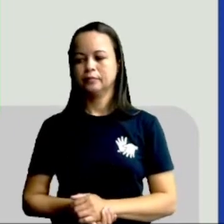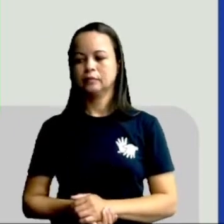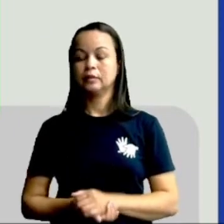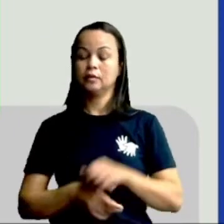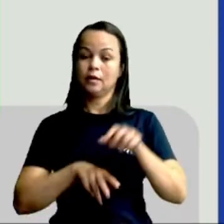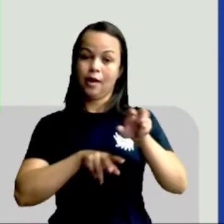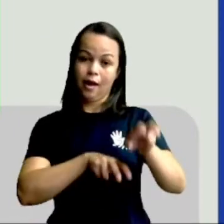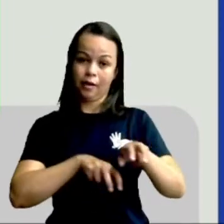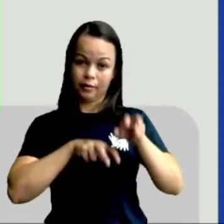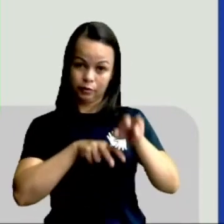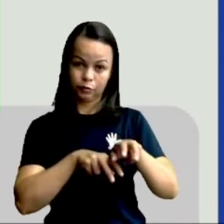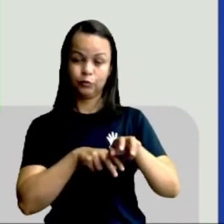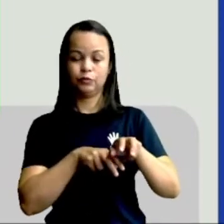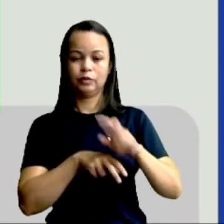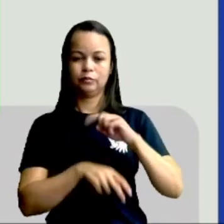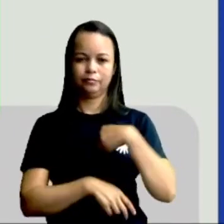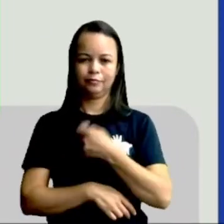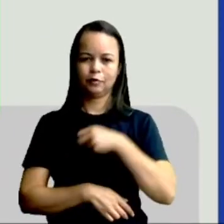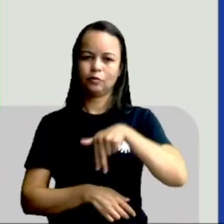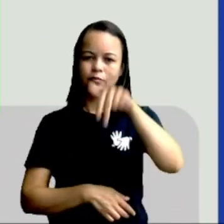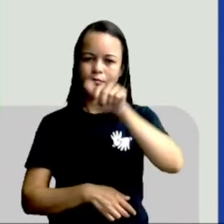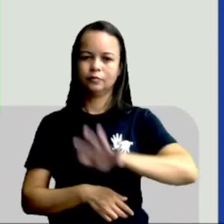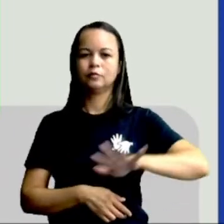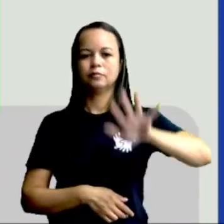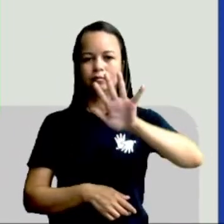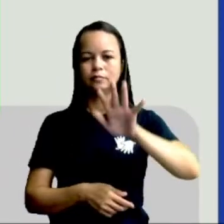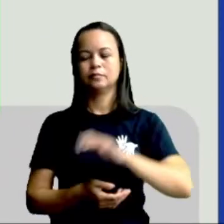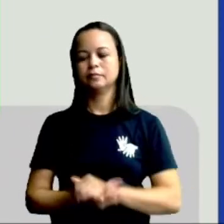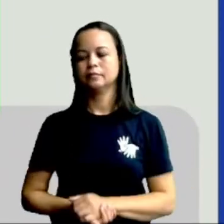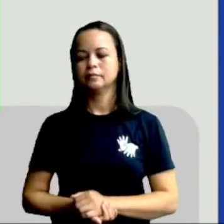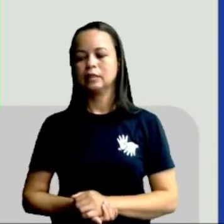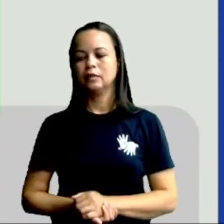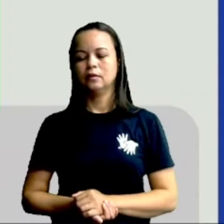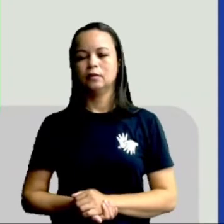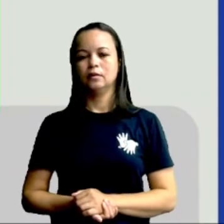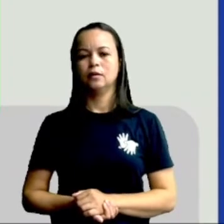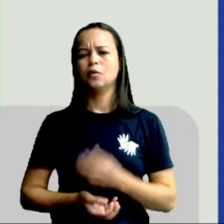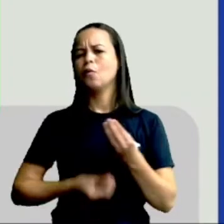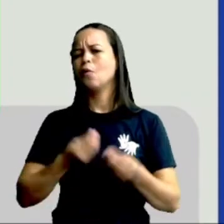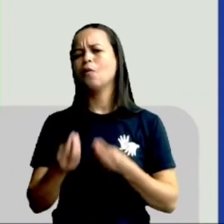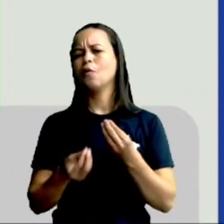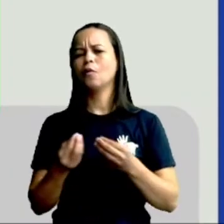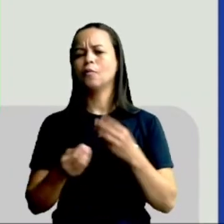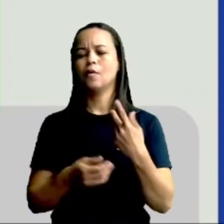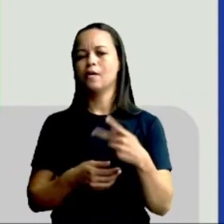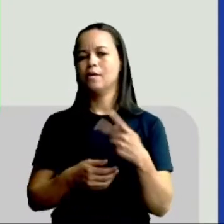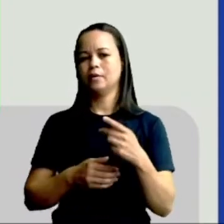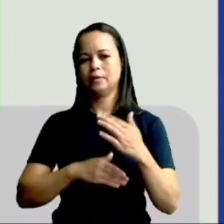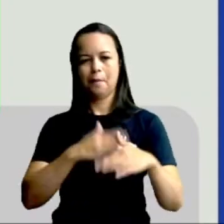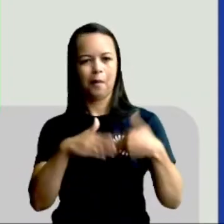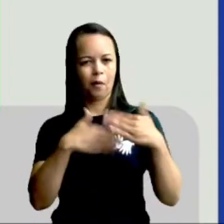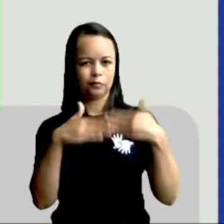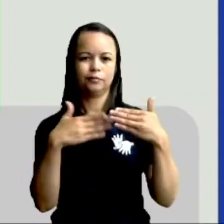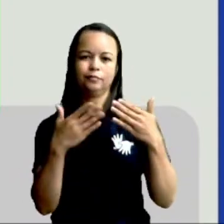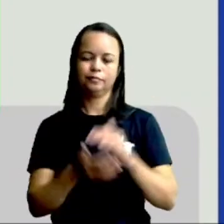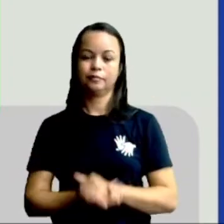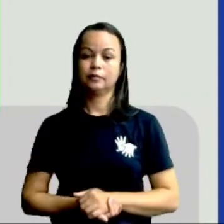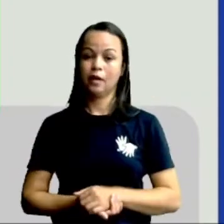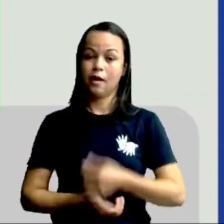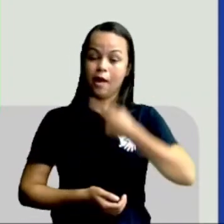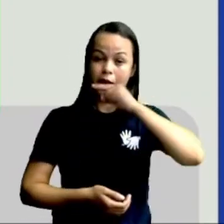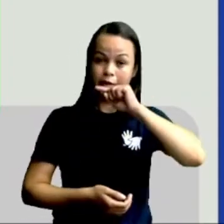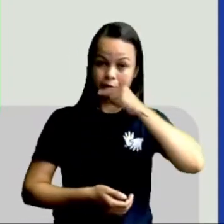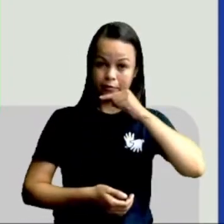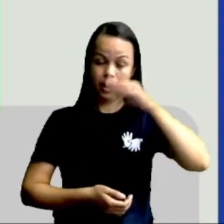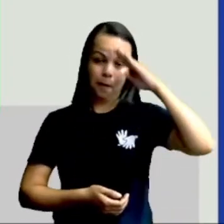A agricultura no nosso Nordeste. Como é essa produção no nosso Nordeste? A cana-de-açúcar